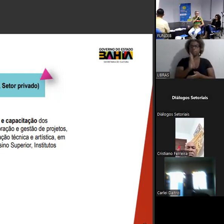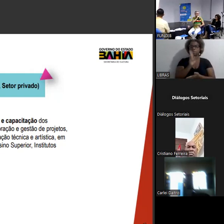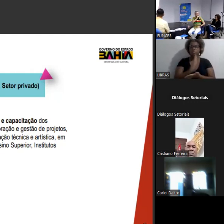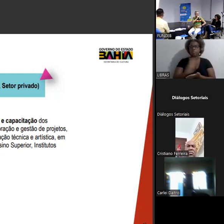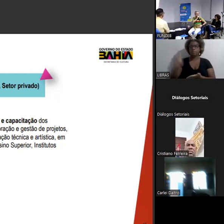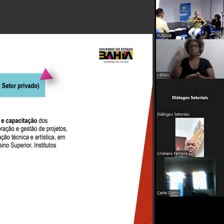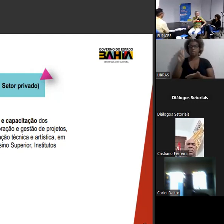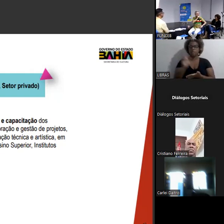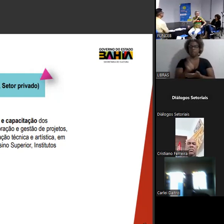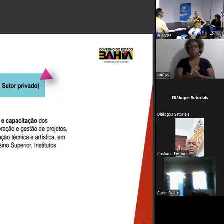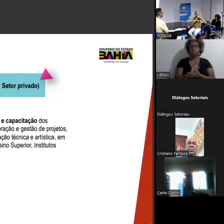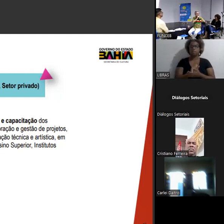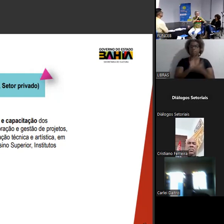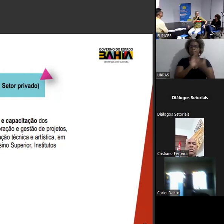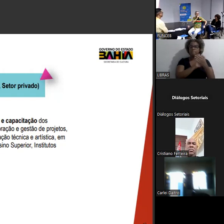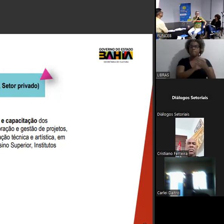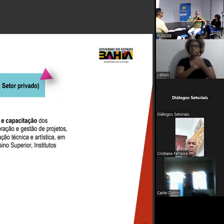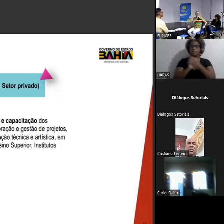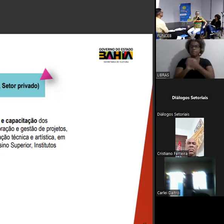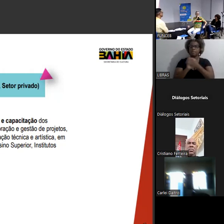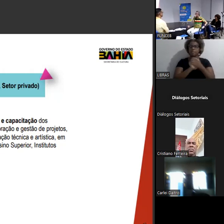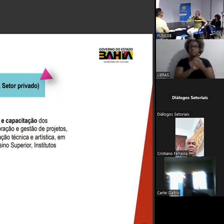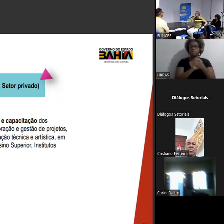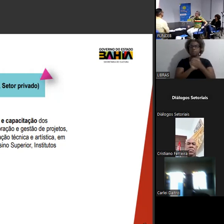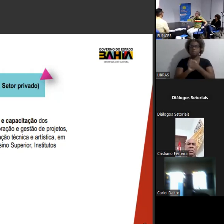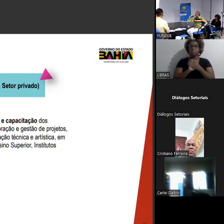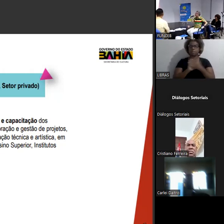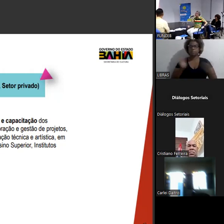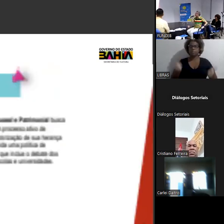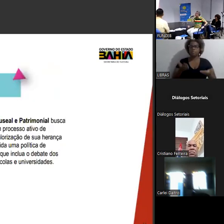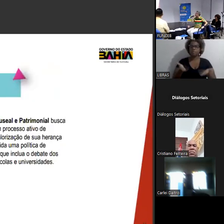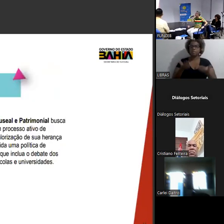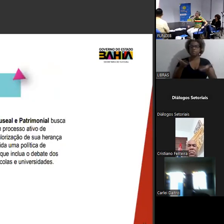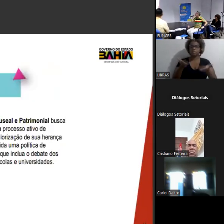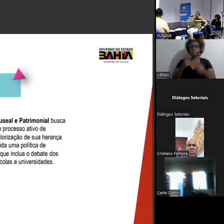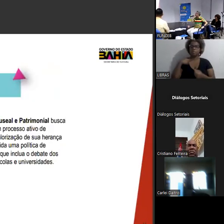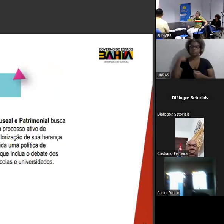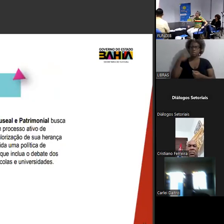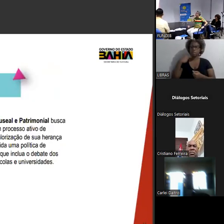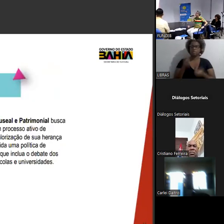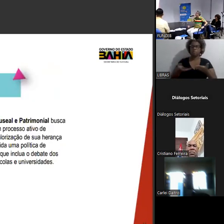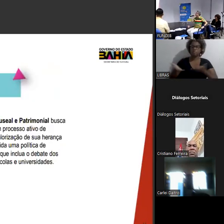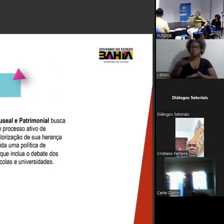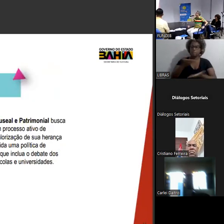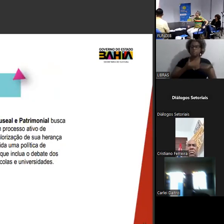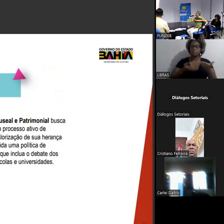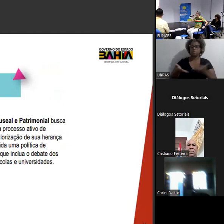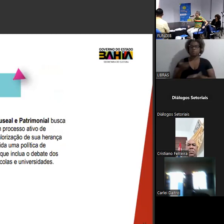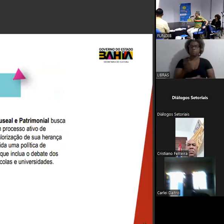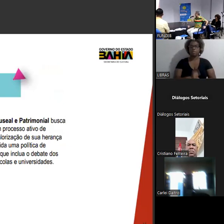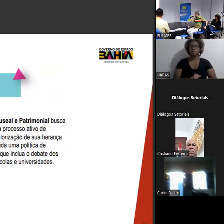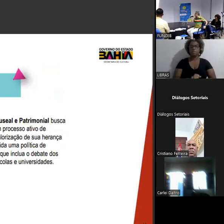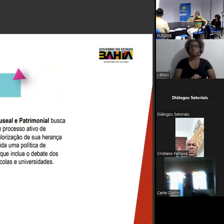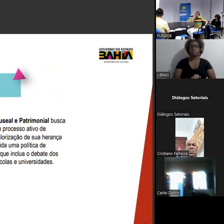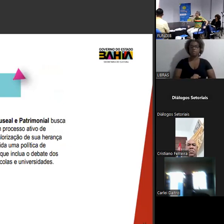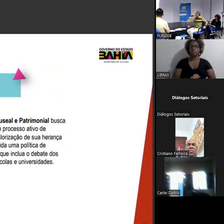uma relação de parceria que qualifique cada vez mais as políticas e a nossa ação. E aqui também, como